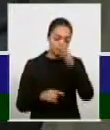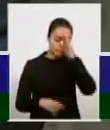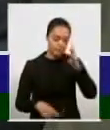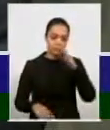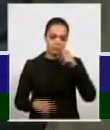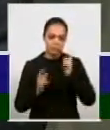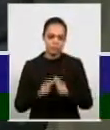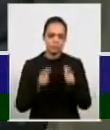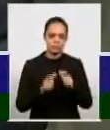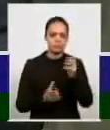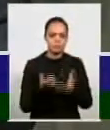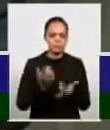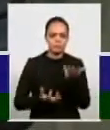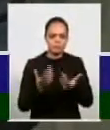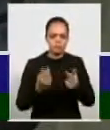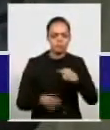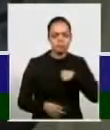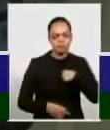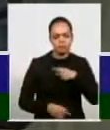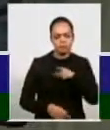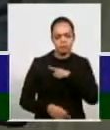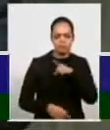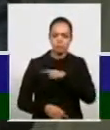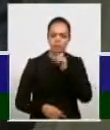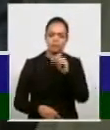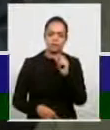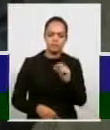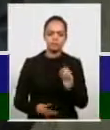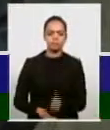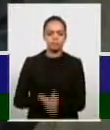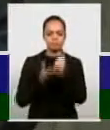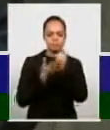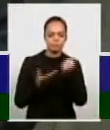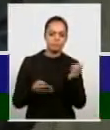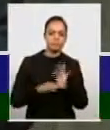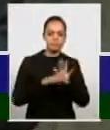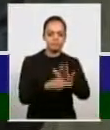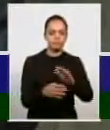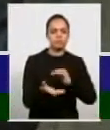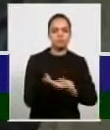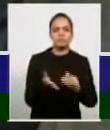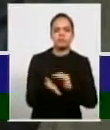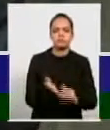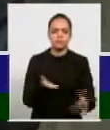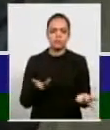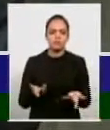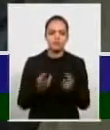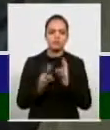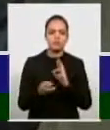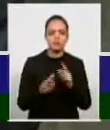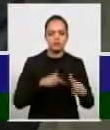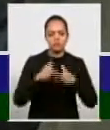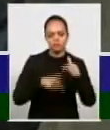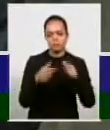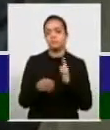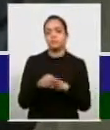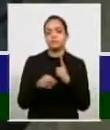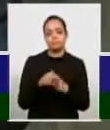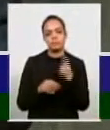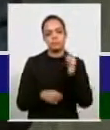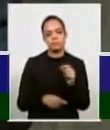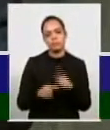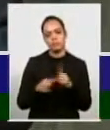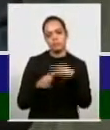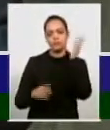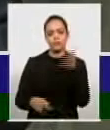principalmente para o bairro Planalto. Eu conto ali com a colaboração, com a ajuda da Secretaria dos Serviços Urbanos, uma vez